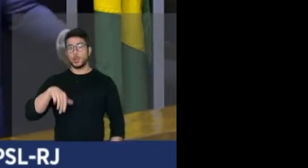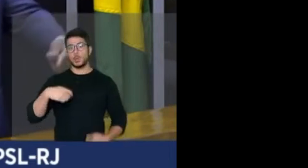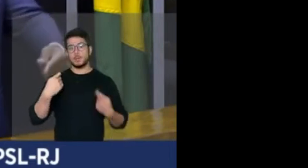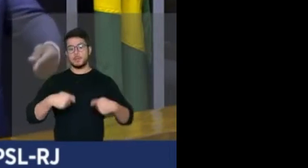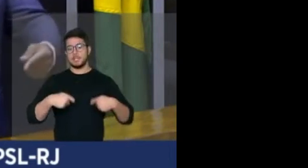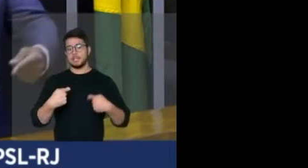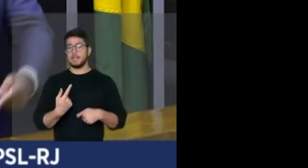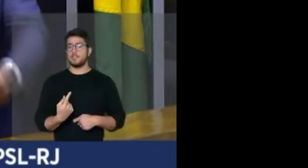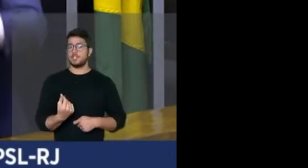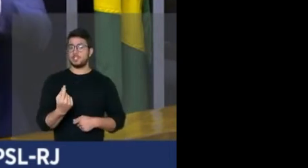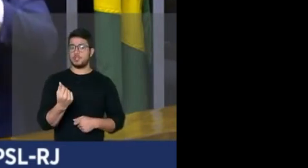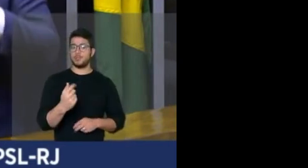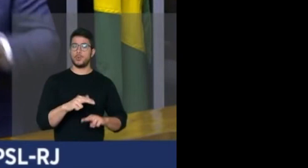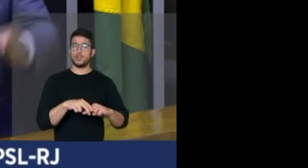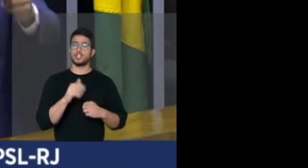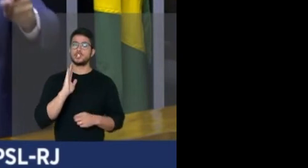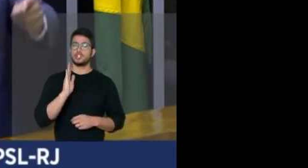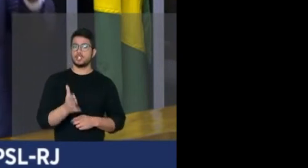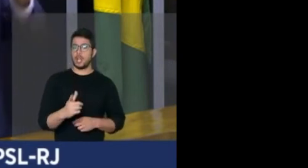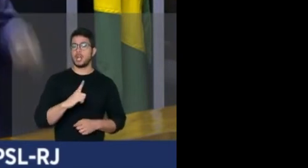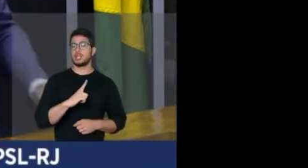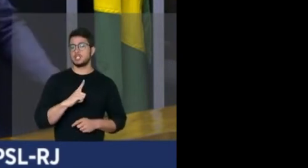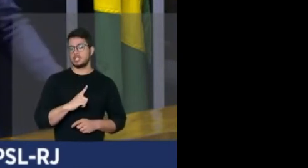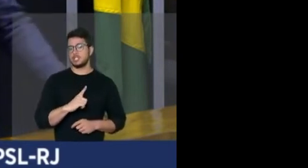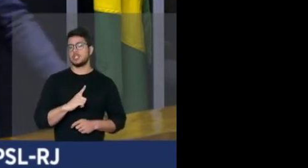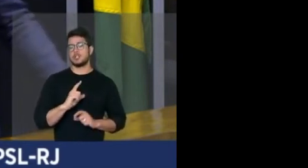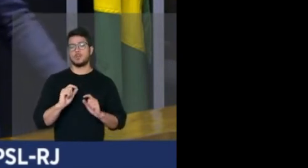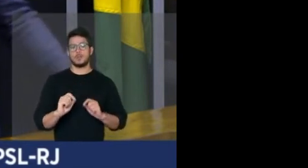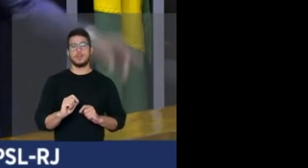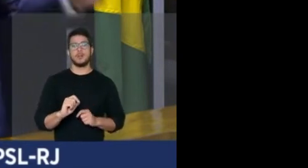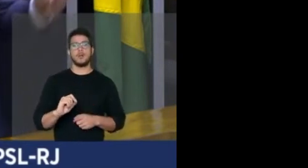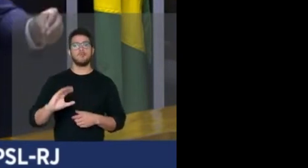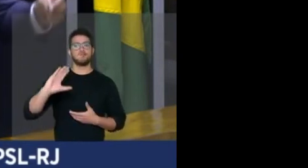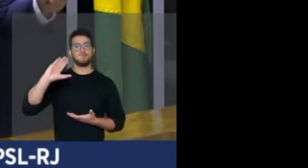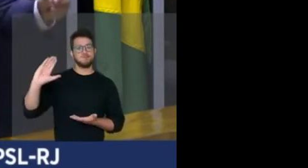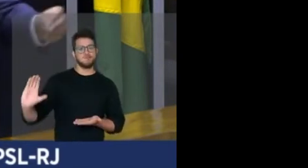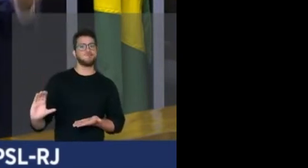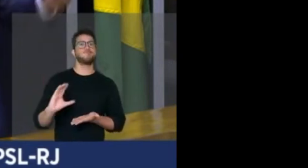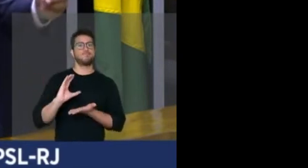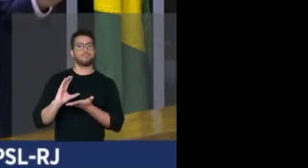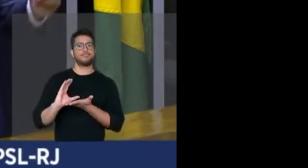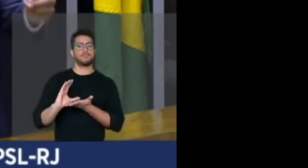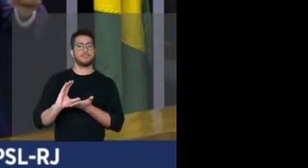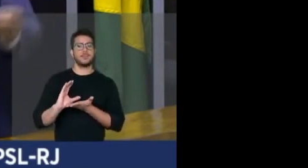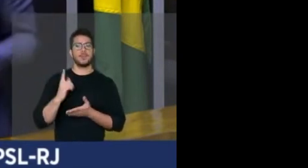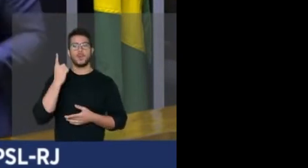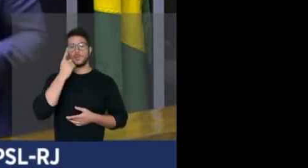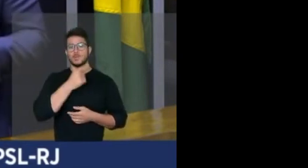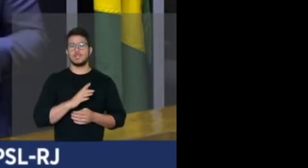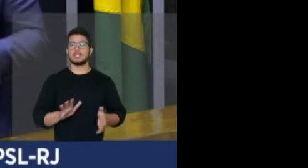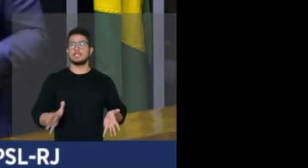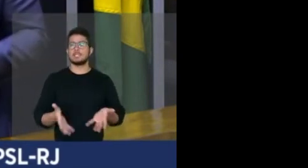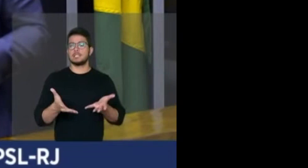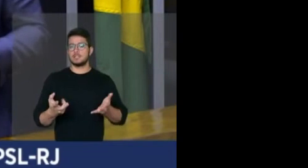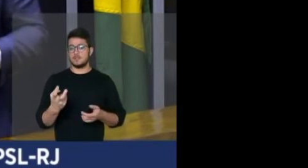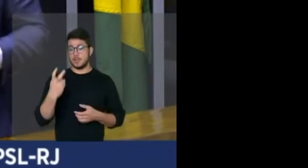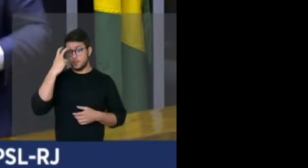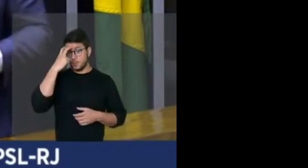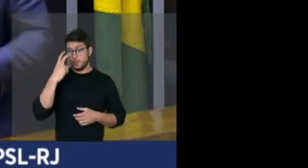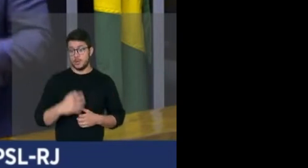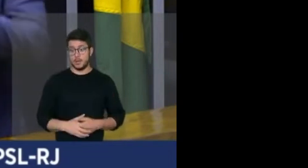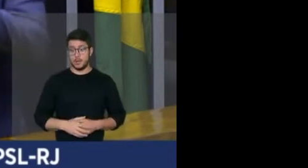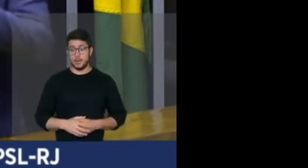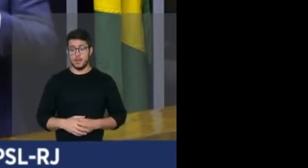mercado artístico, mas que recebiam milhões para poder ter esse incentivo à cultura. E